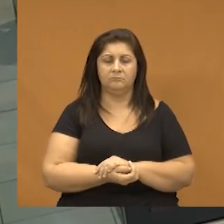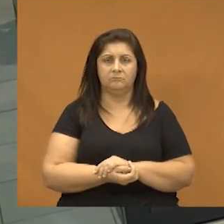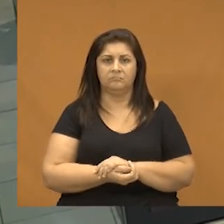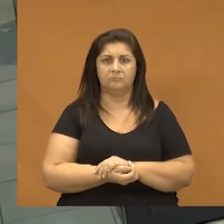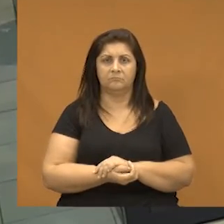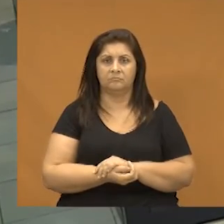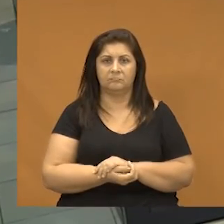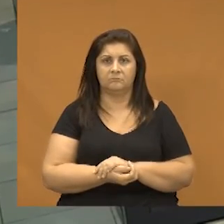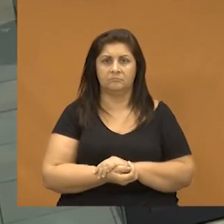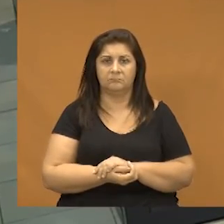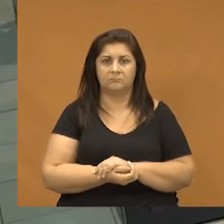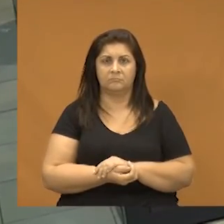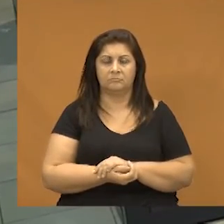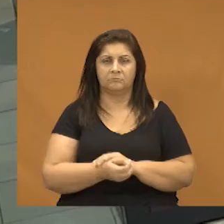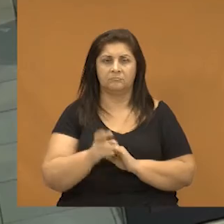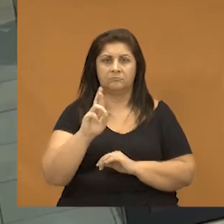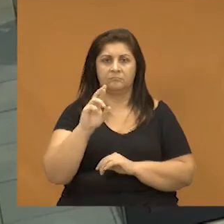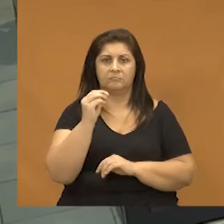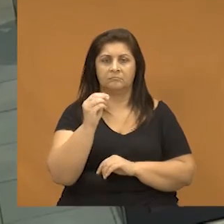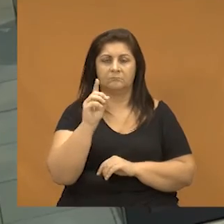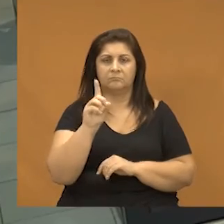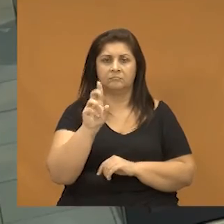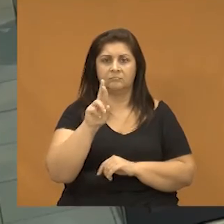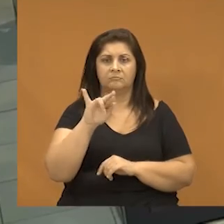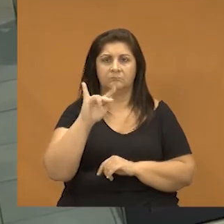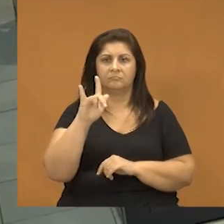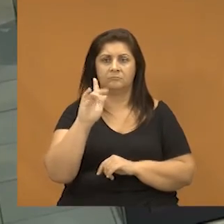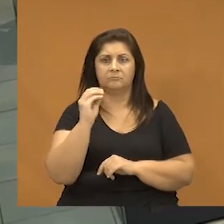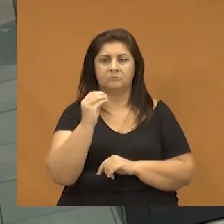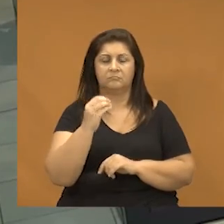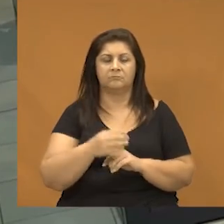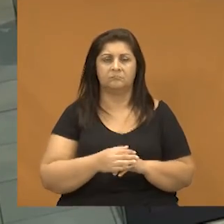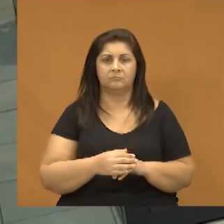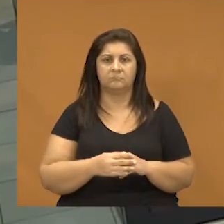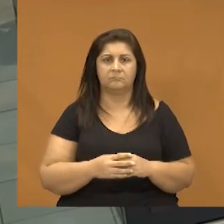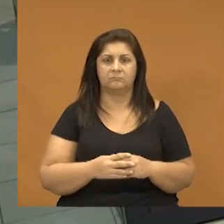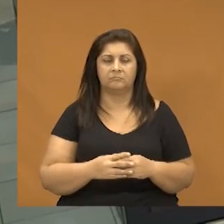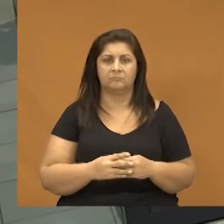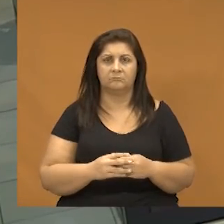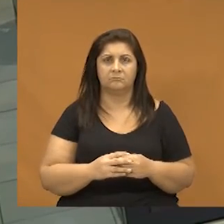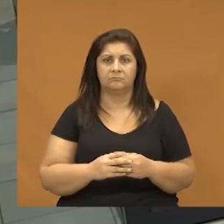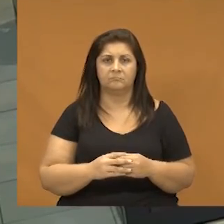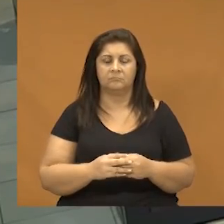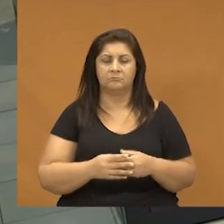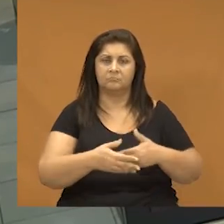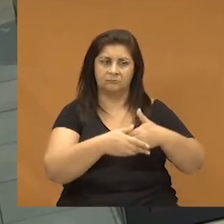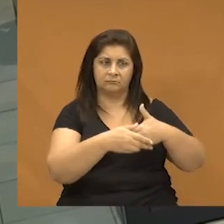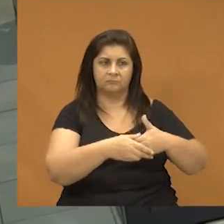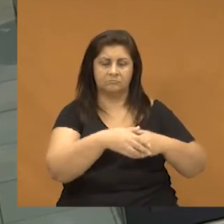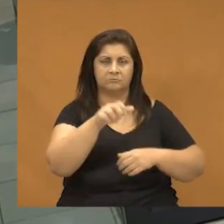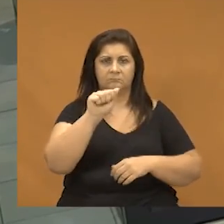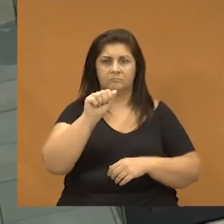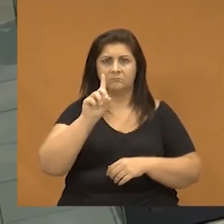Como vota o vereador doutor Rodrigo Salomão? Quero justificar meu voto, cumprimentar você, Aderbal,